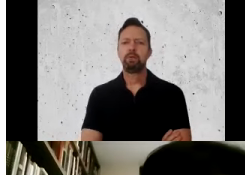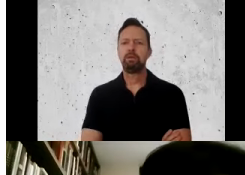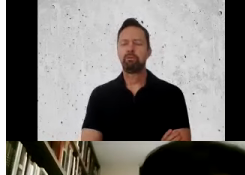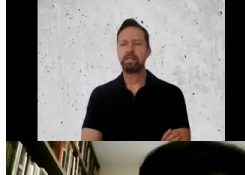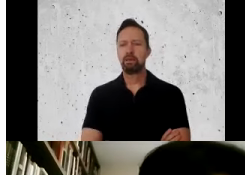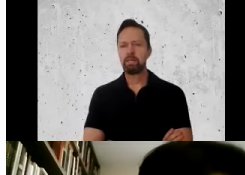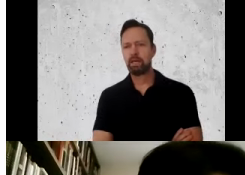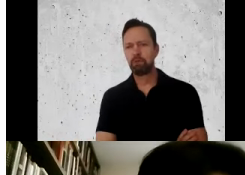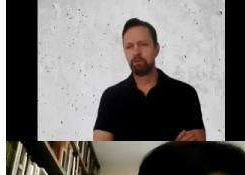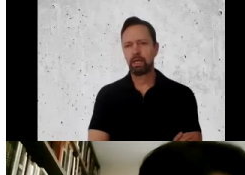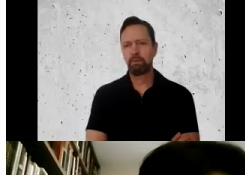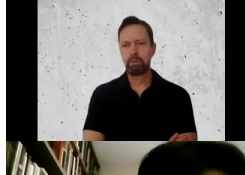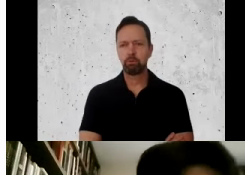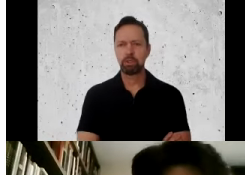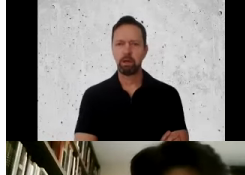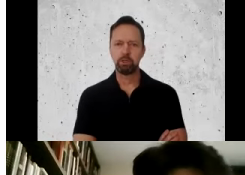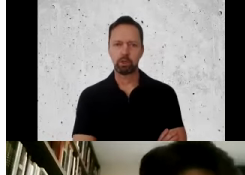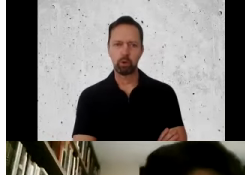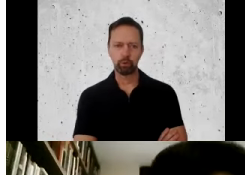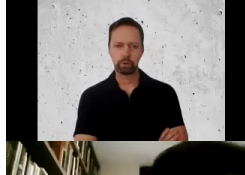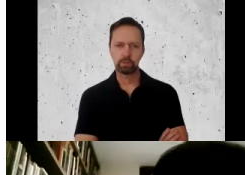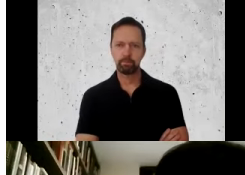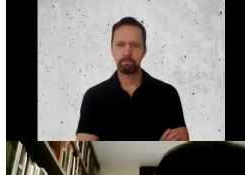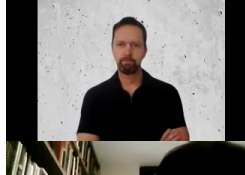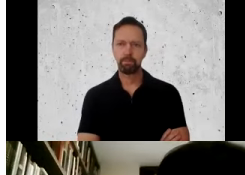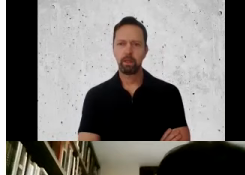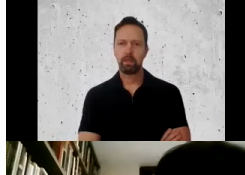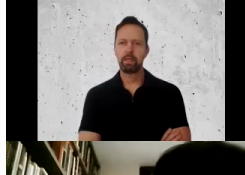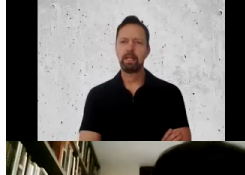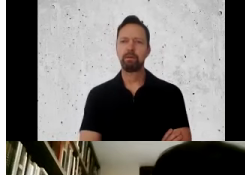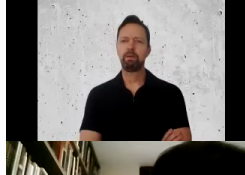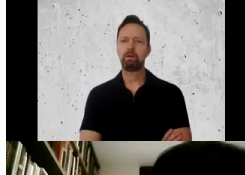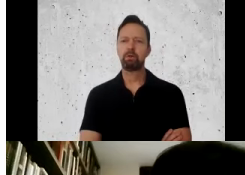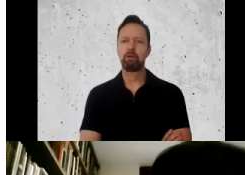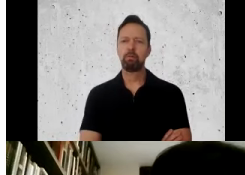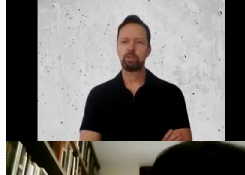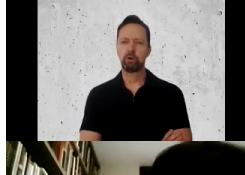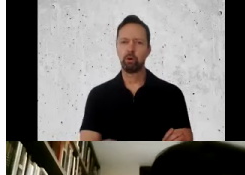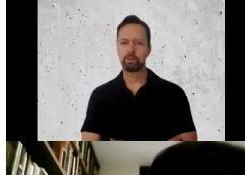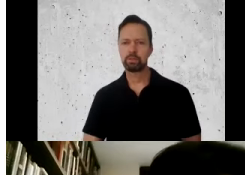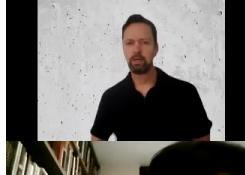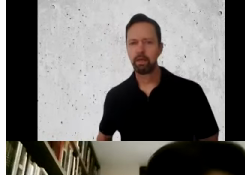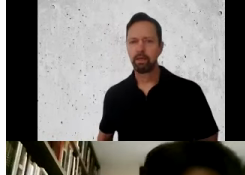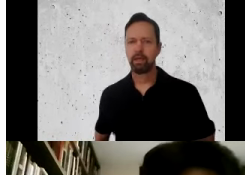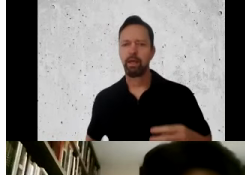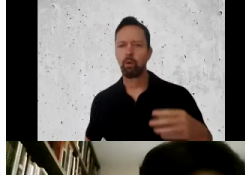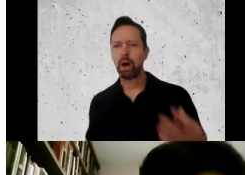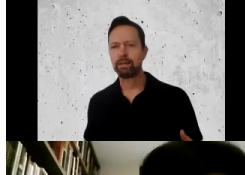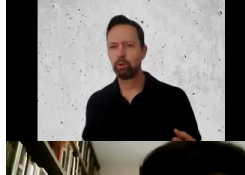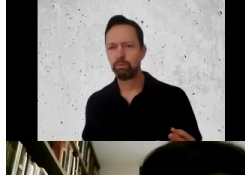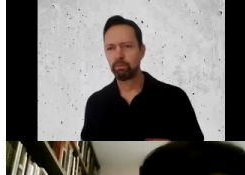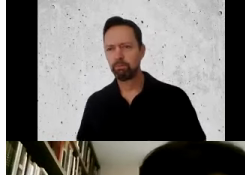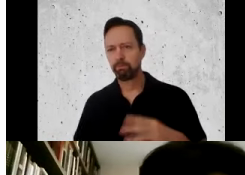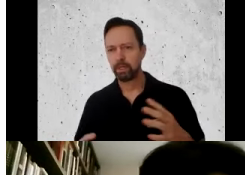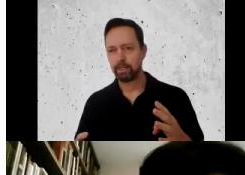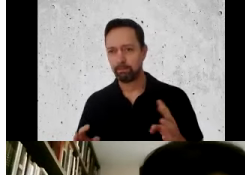E é um livro, basicamente é um livro, ele pega o teorema de Coase e ele aplica o teorema de Coase em